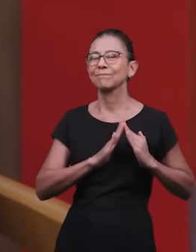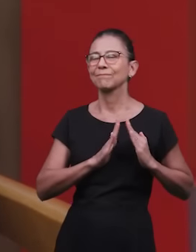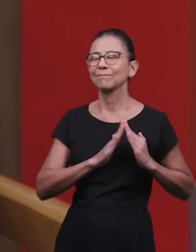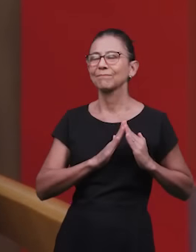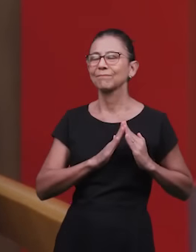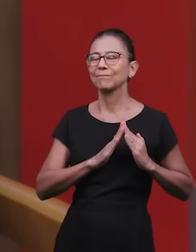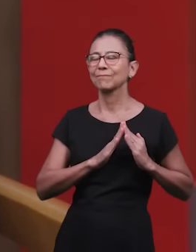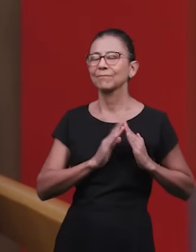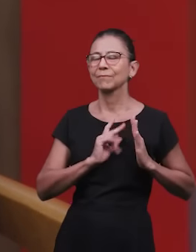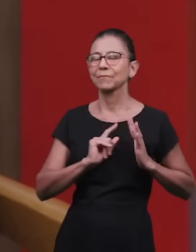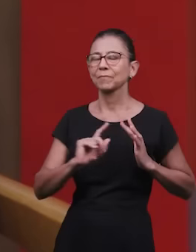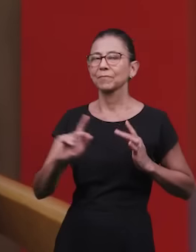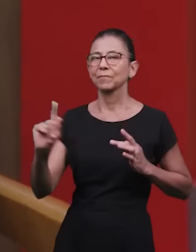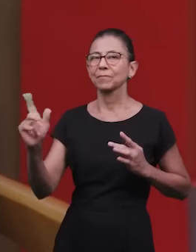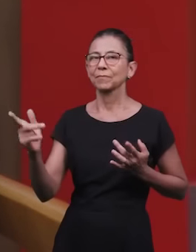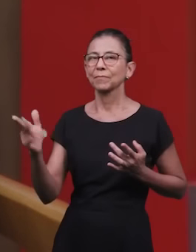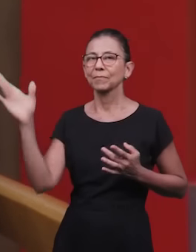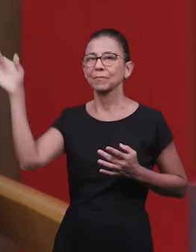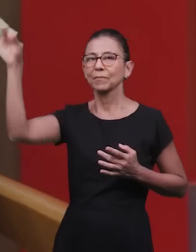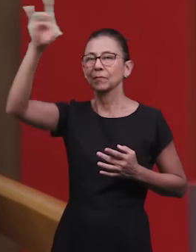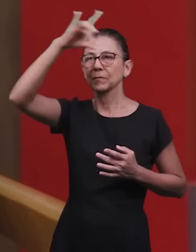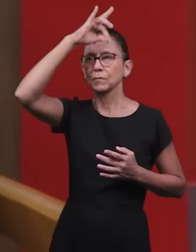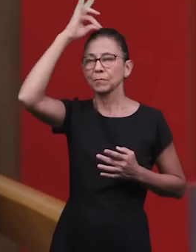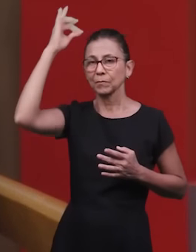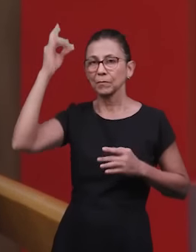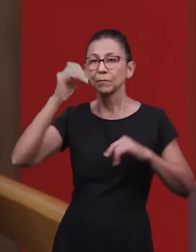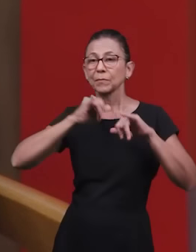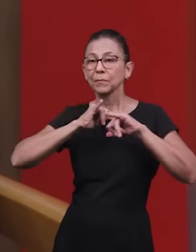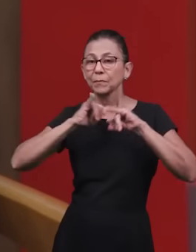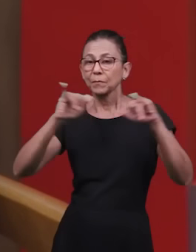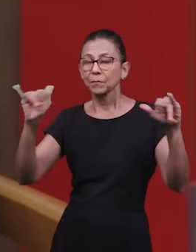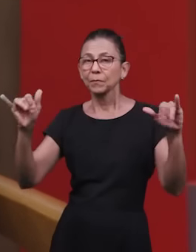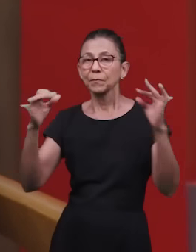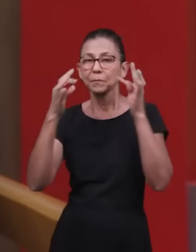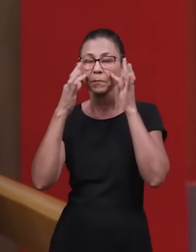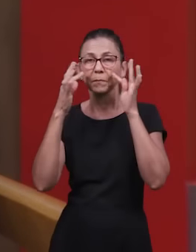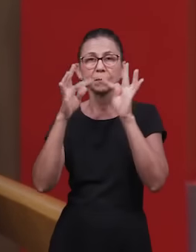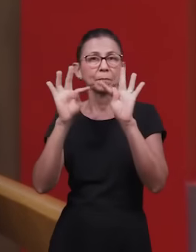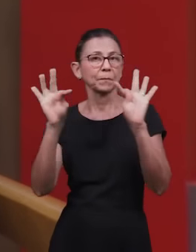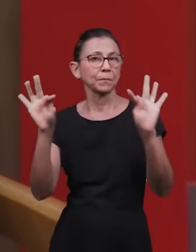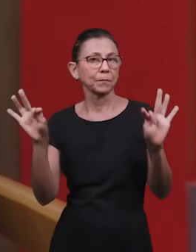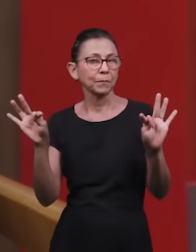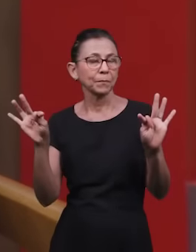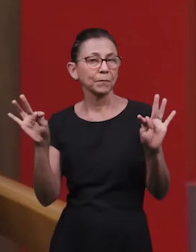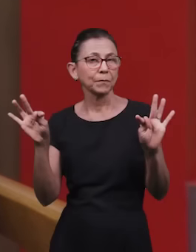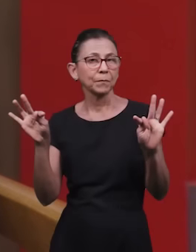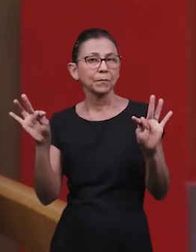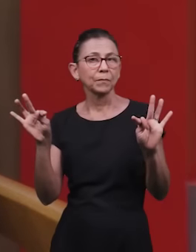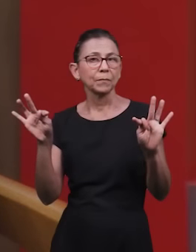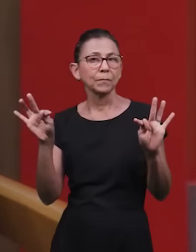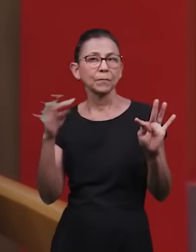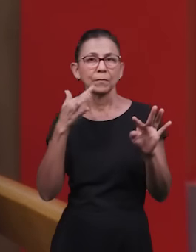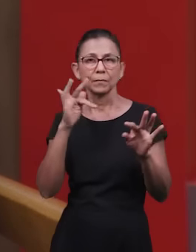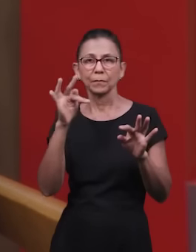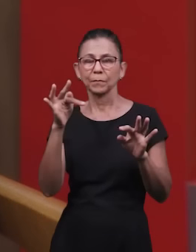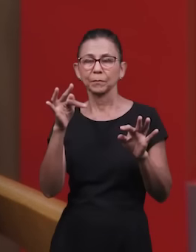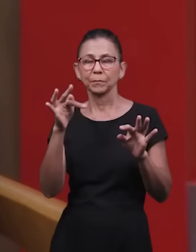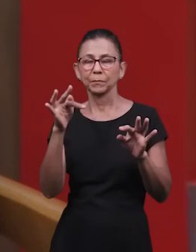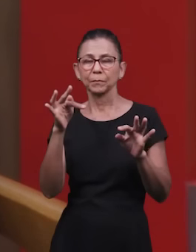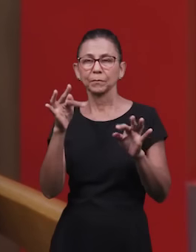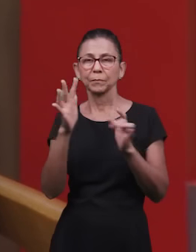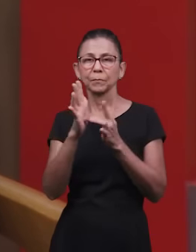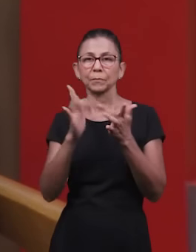morada. O Espírito Santo tem anunciado, testificado que o Senhor Jesus em